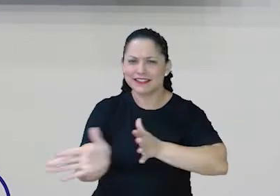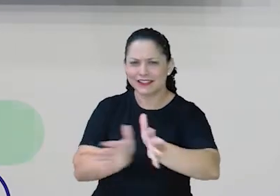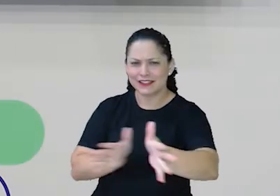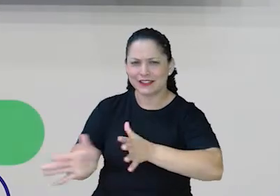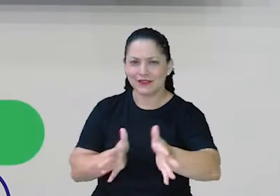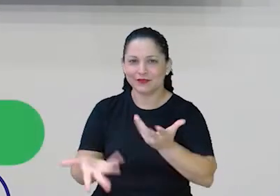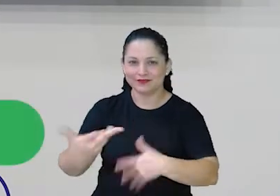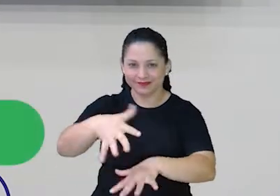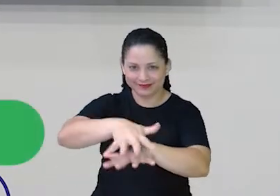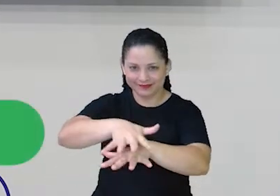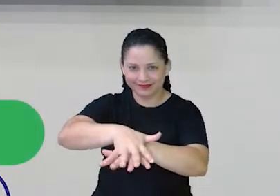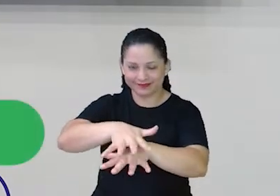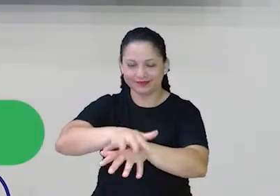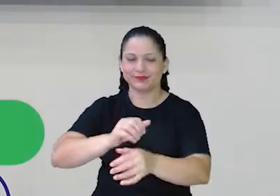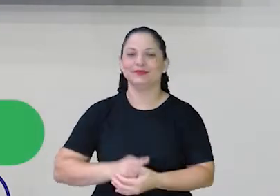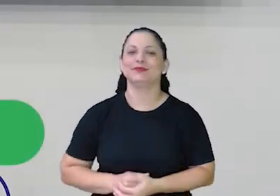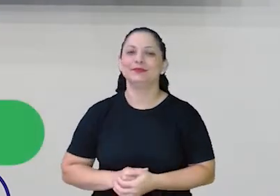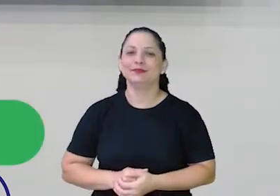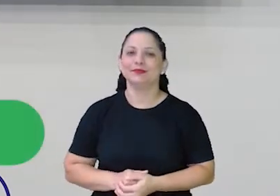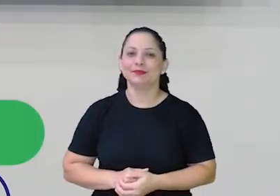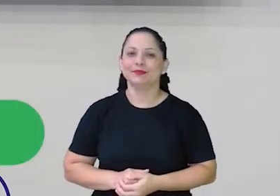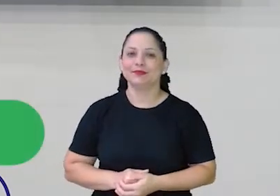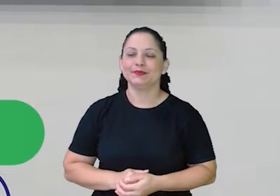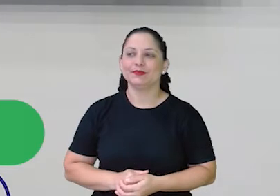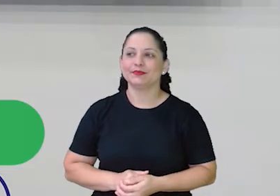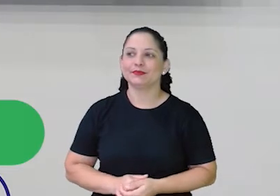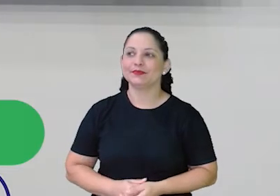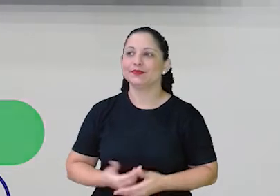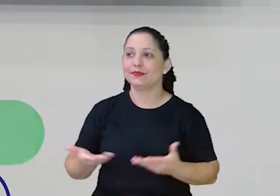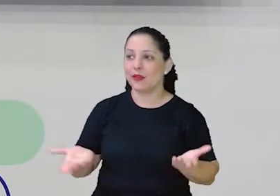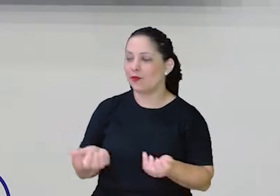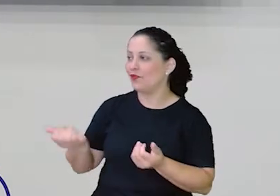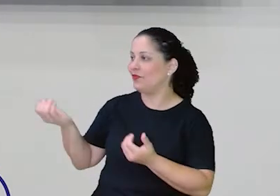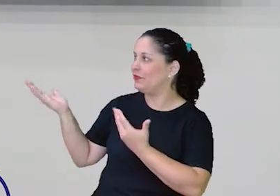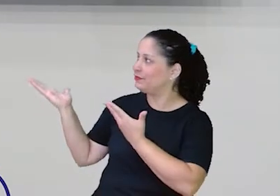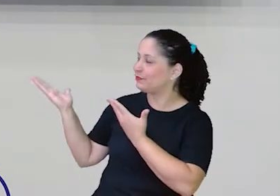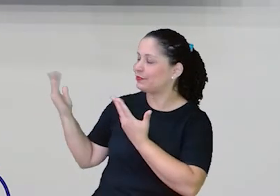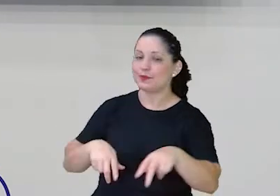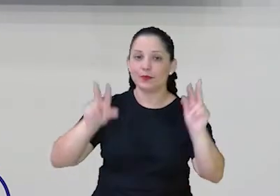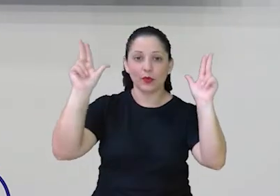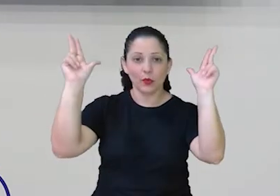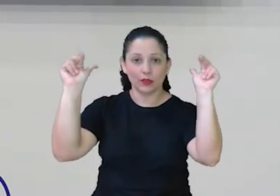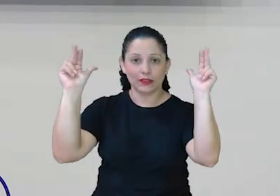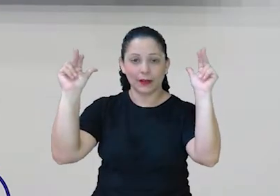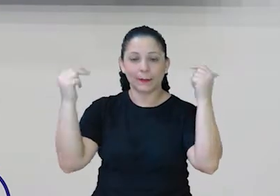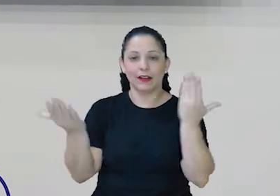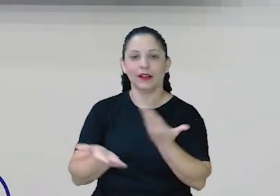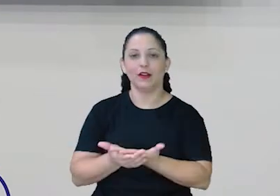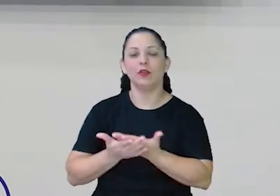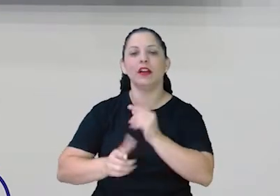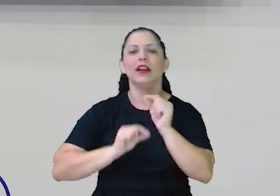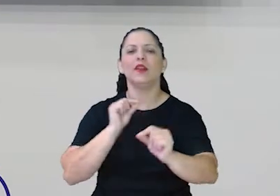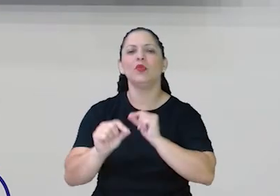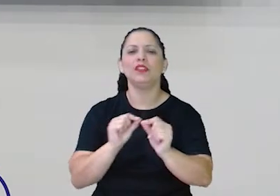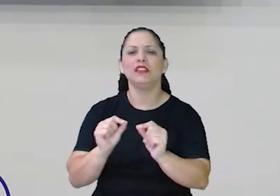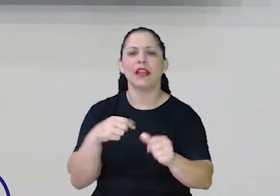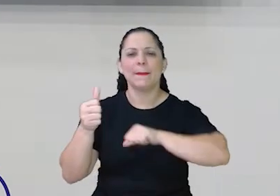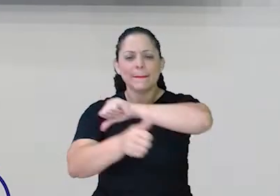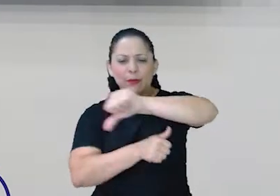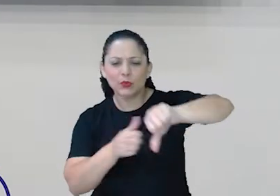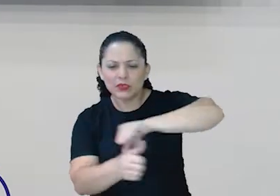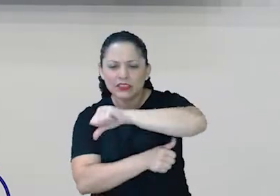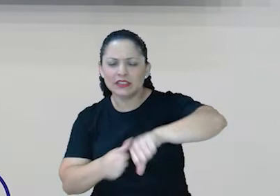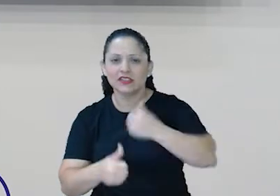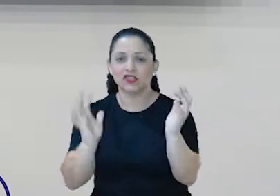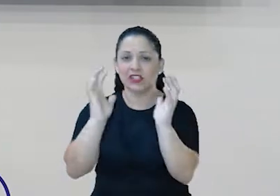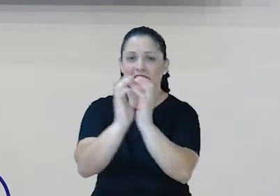todos os estudantes, tá bom? Então, vamos lá. Olha só, o tema da nossa aula de hoje é Modificações da cidade do